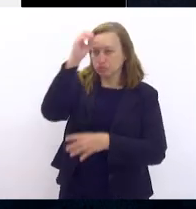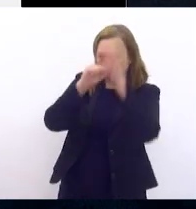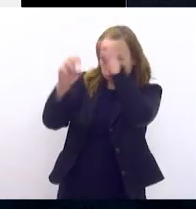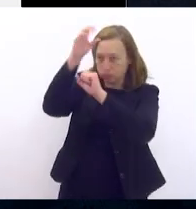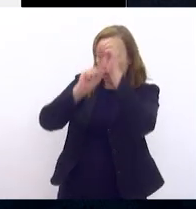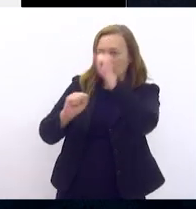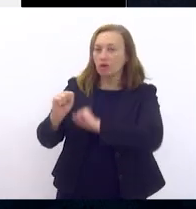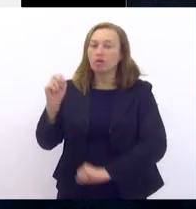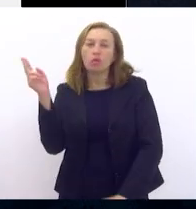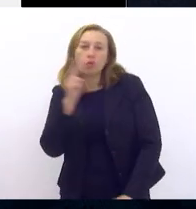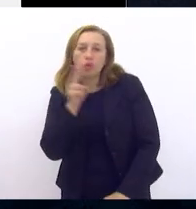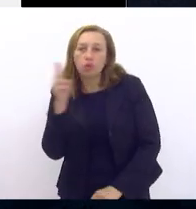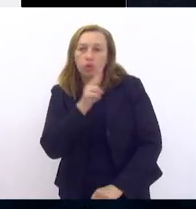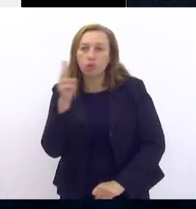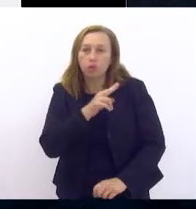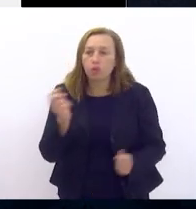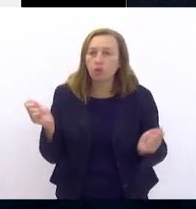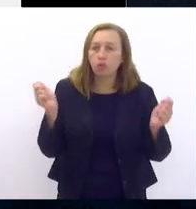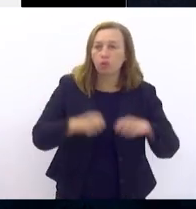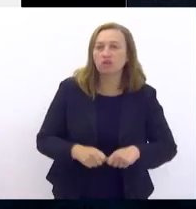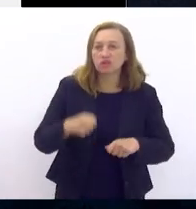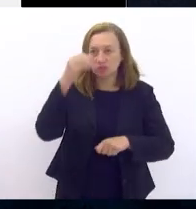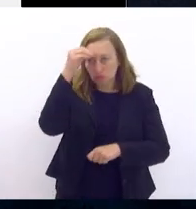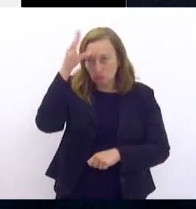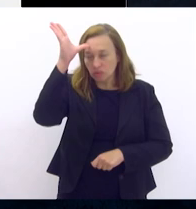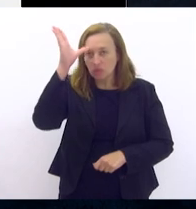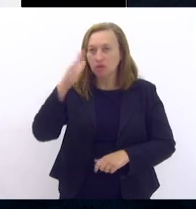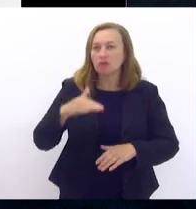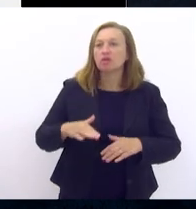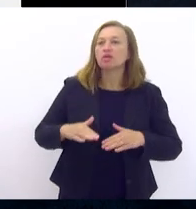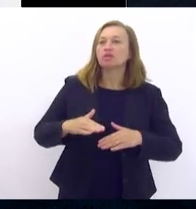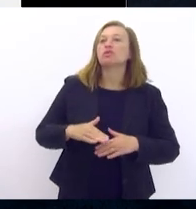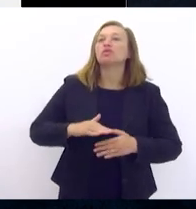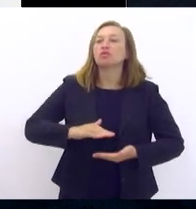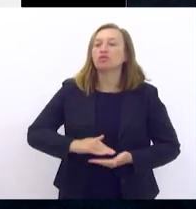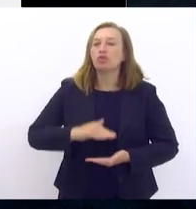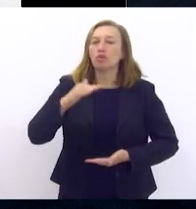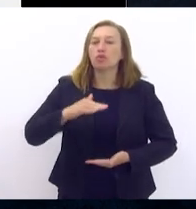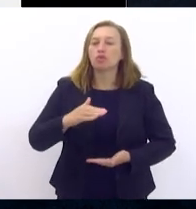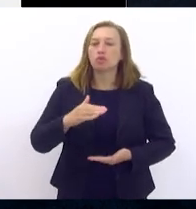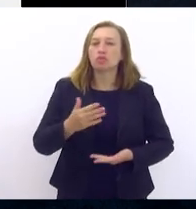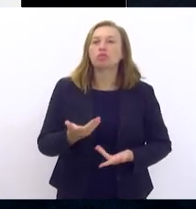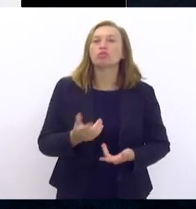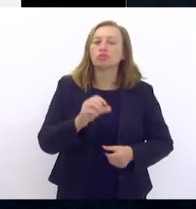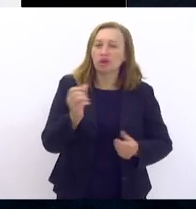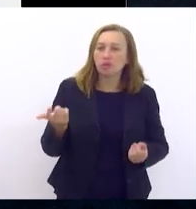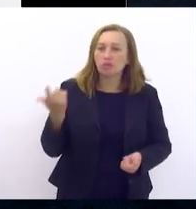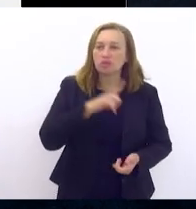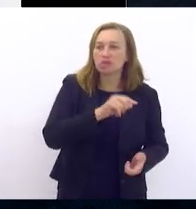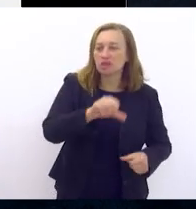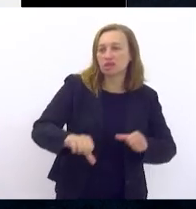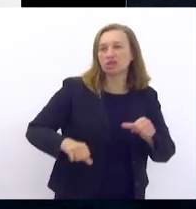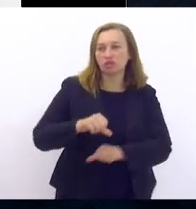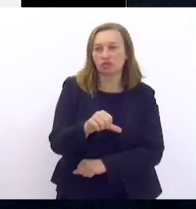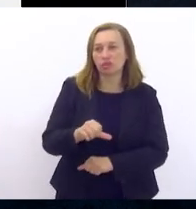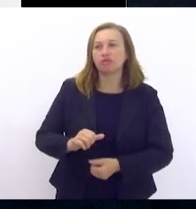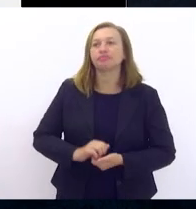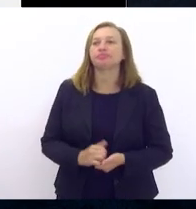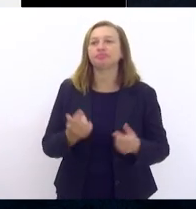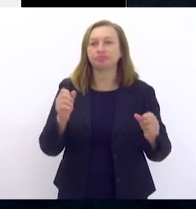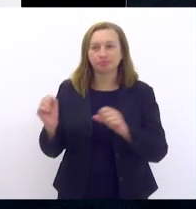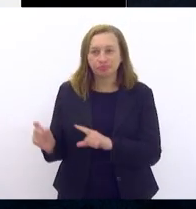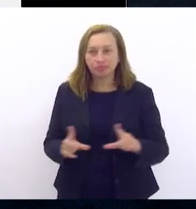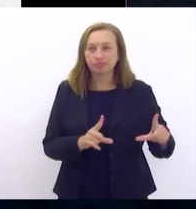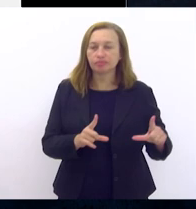ter mais capacidade mais conhecimento mais volume colocado no mercado para buscar essa transformação e o próximo